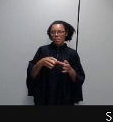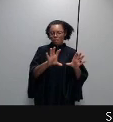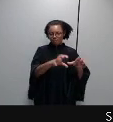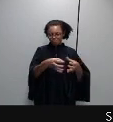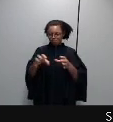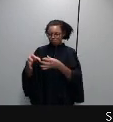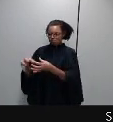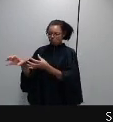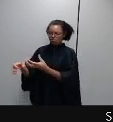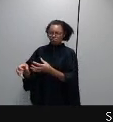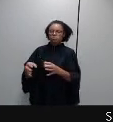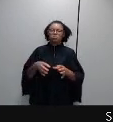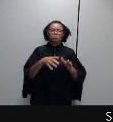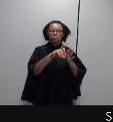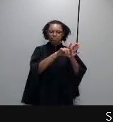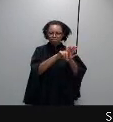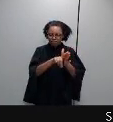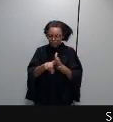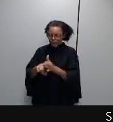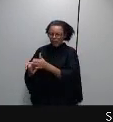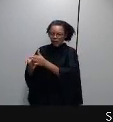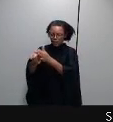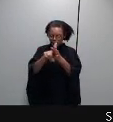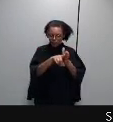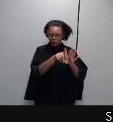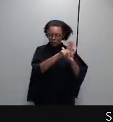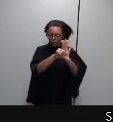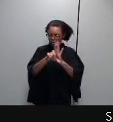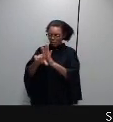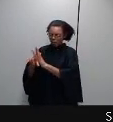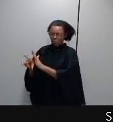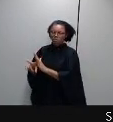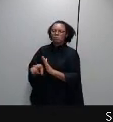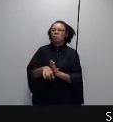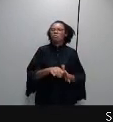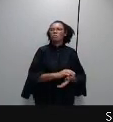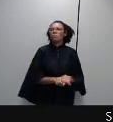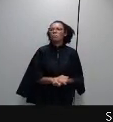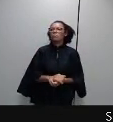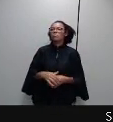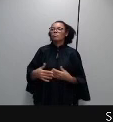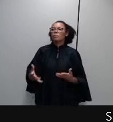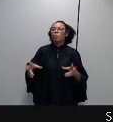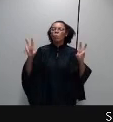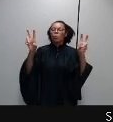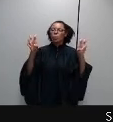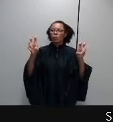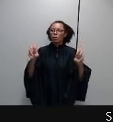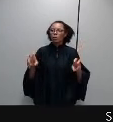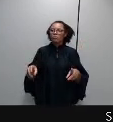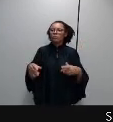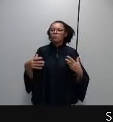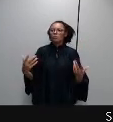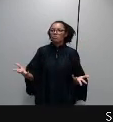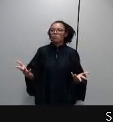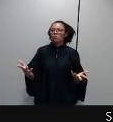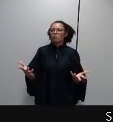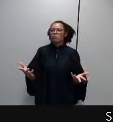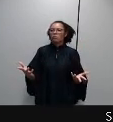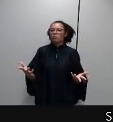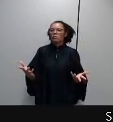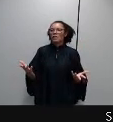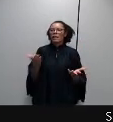na espécie sem sem desconsiderar o fato de que o tema e tanto vez por outra acaba